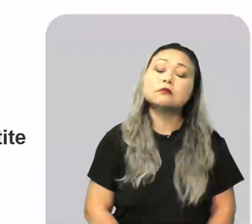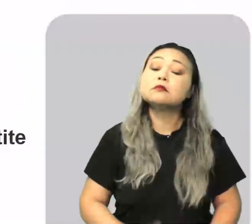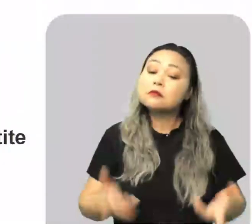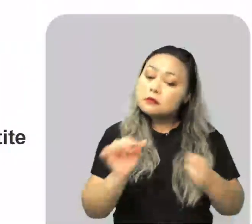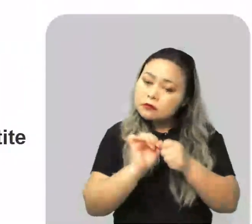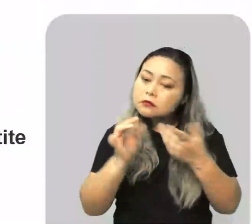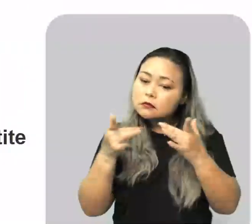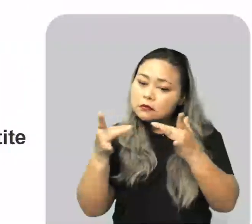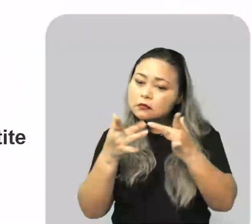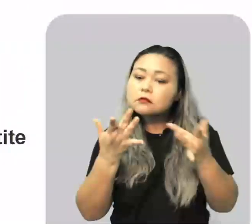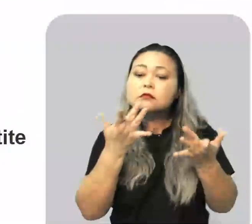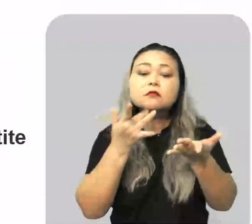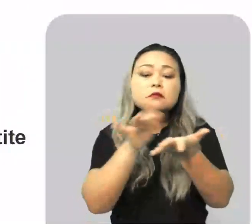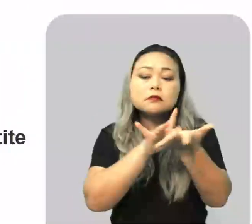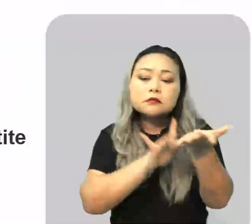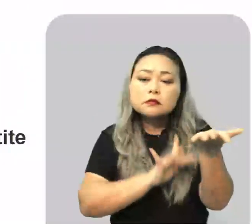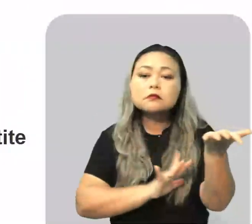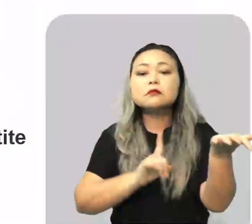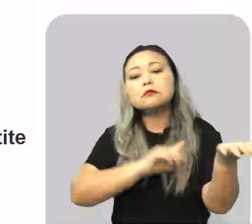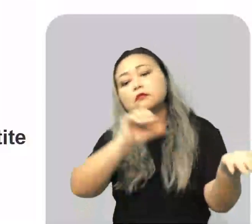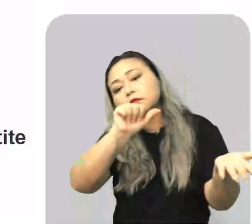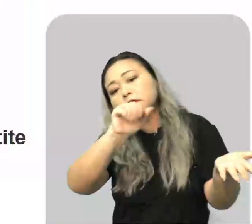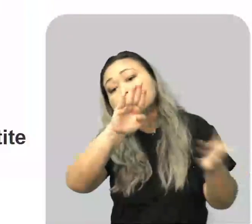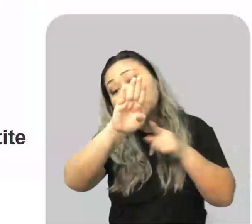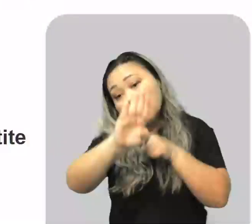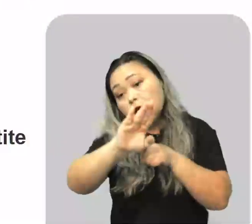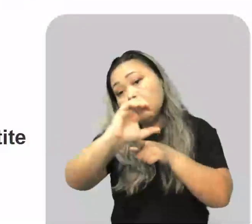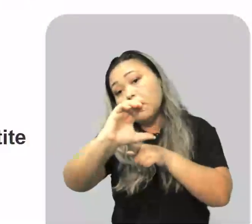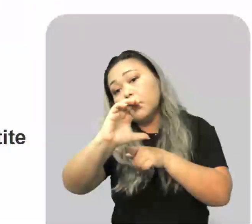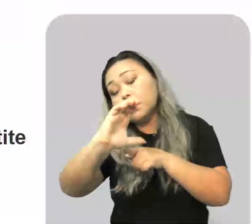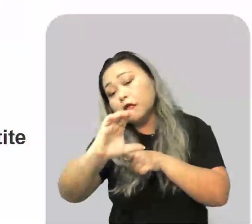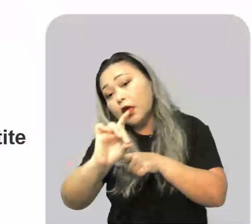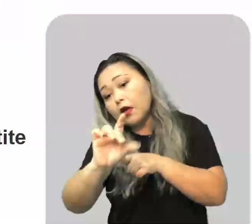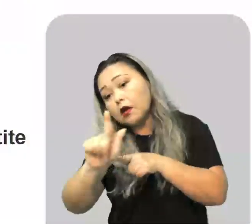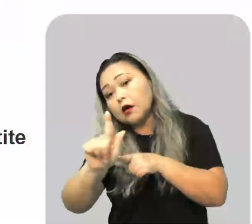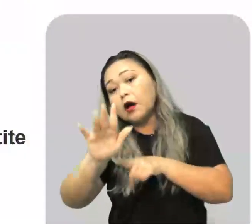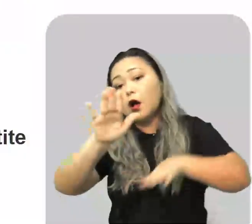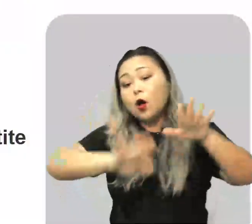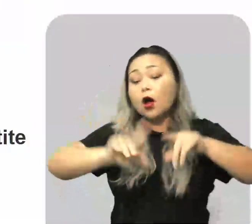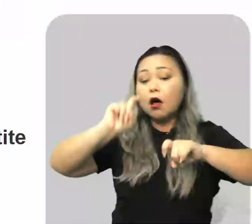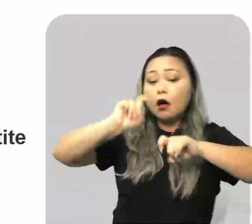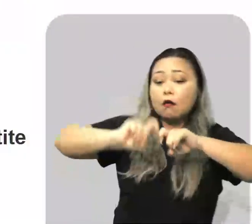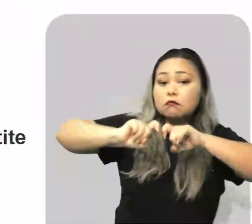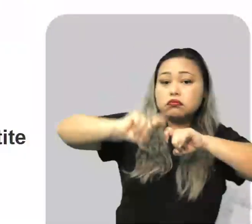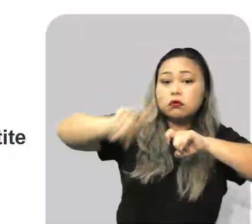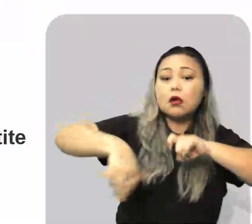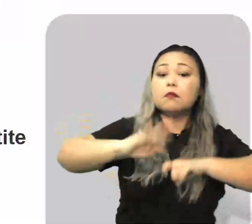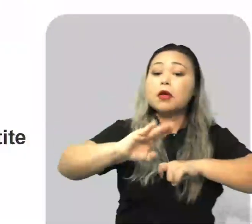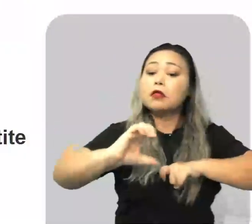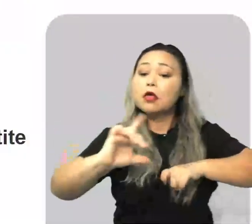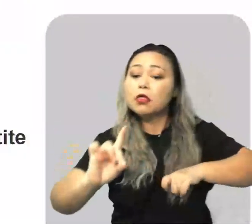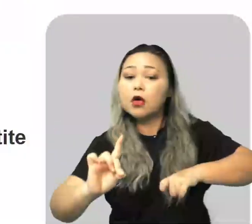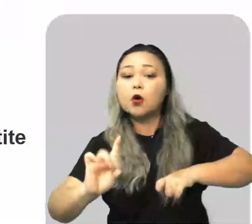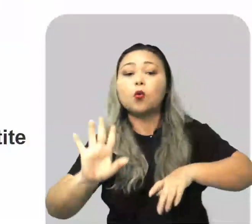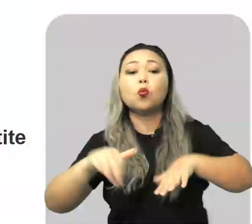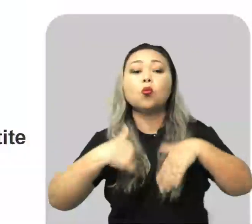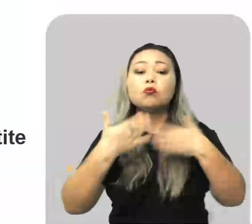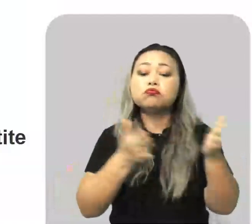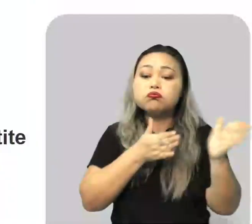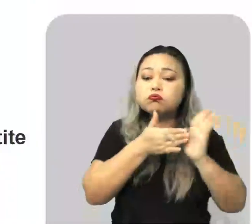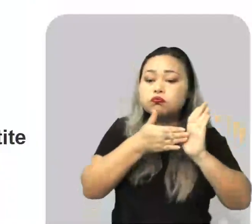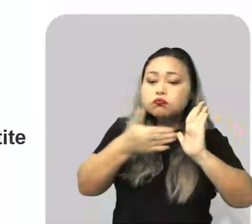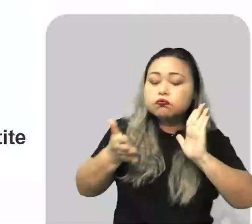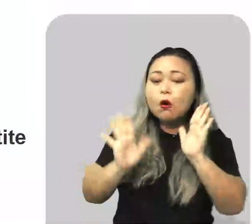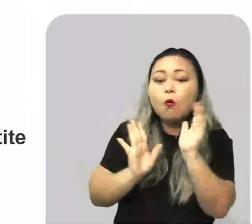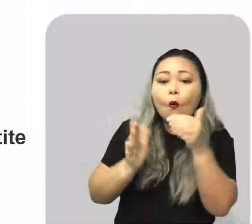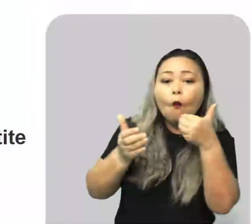sangue contaminado, aí você vai ter o B, o C, o D e o G. E por via sexual, o B, o C e o D. Os vírus têm períodos de